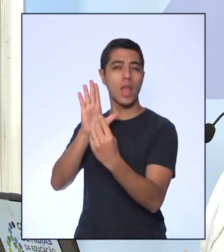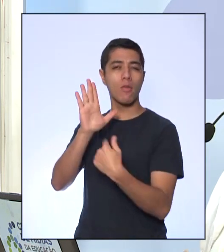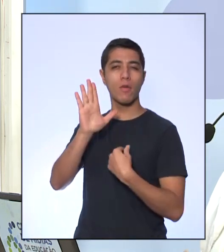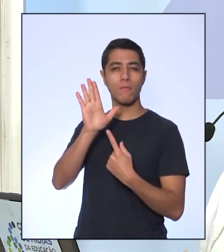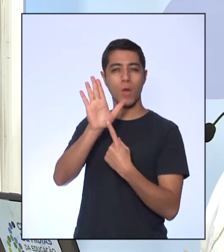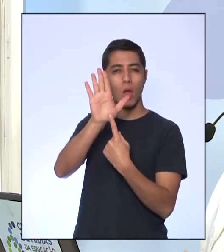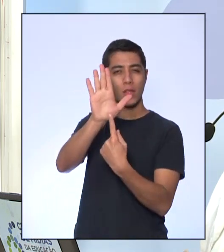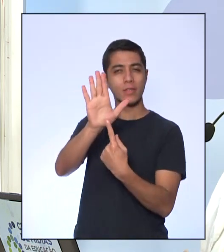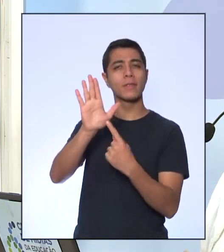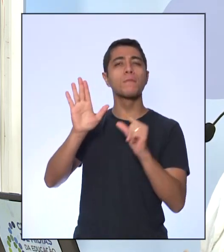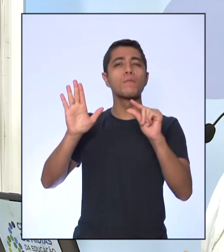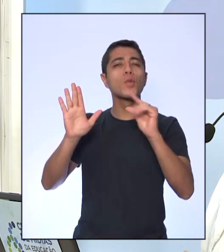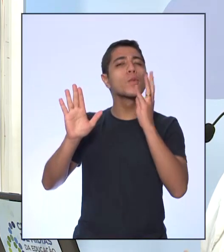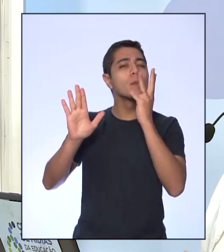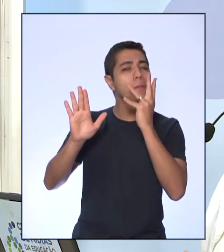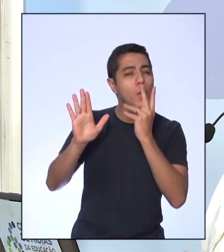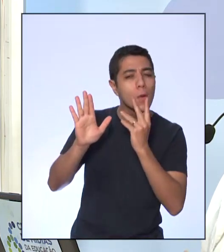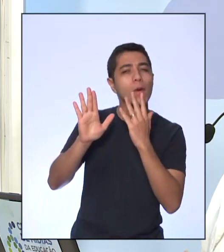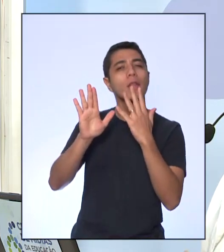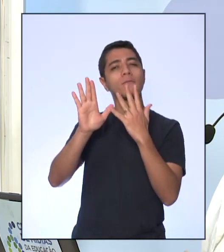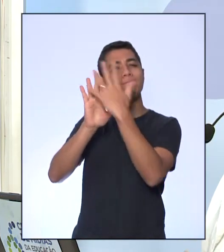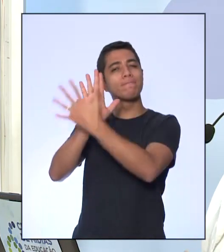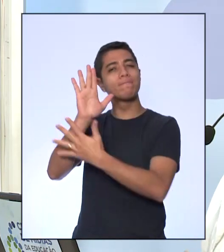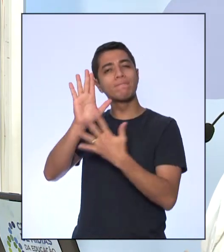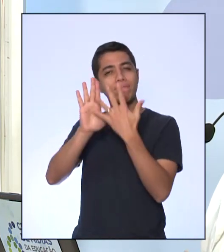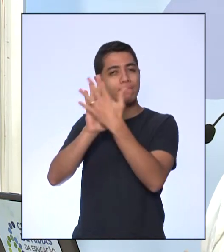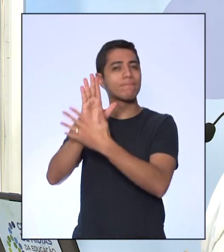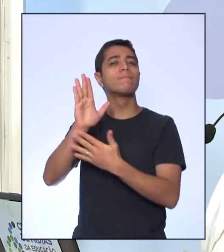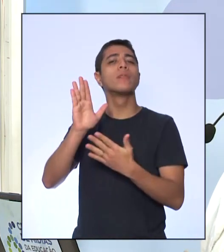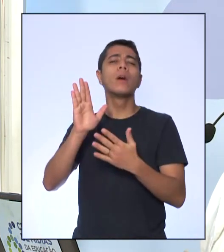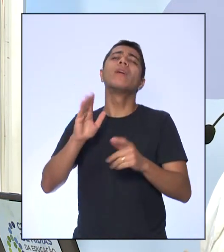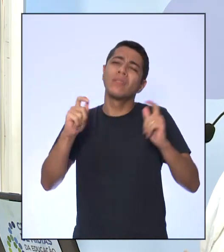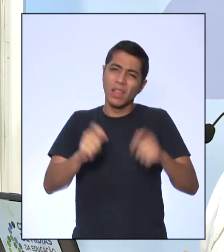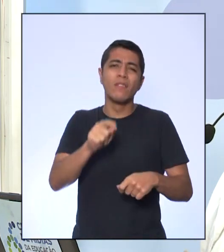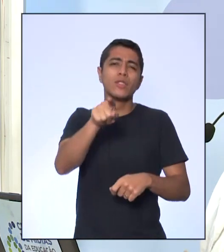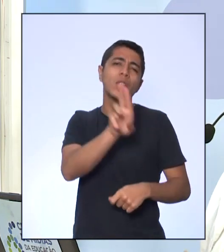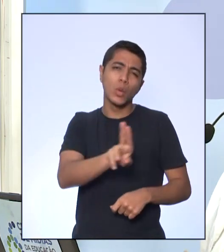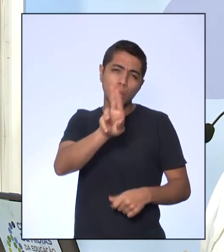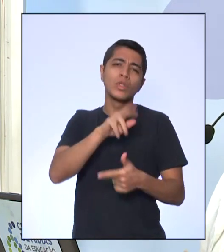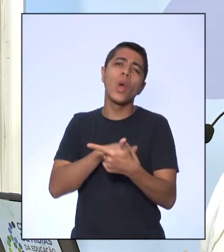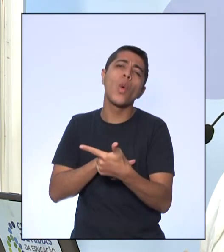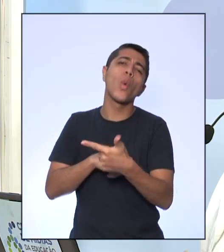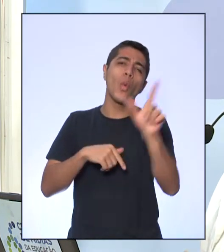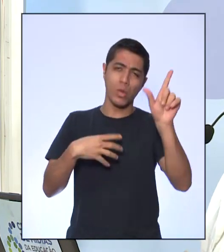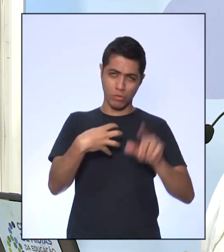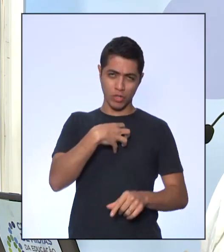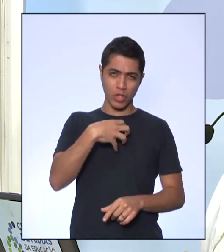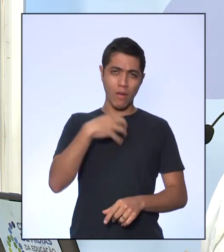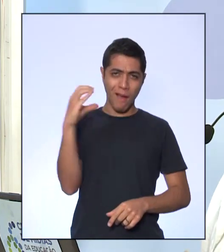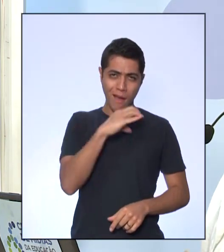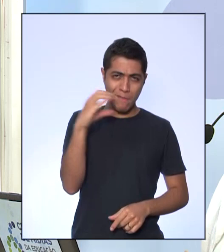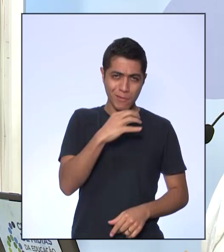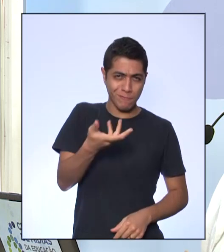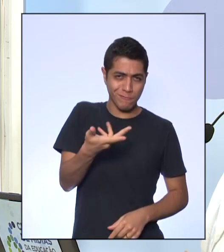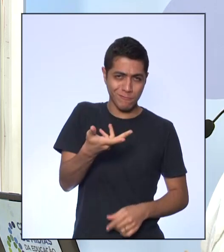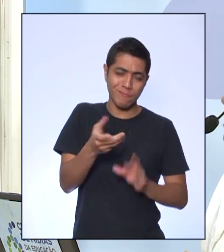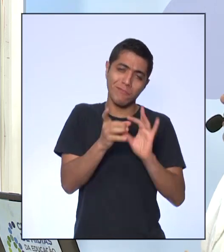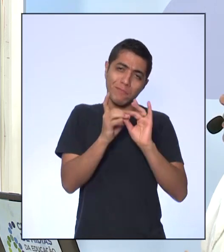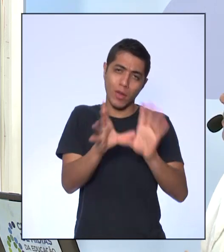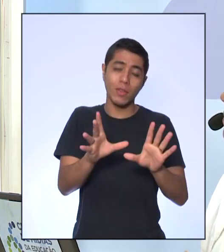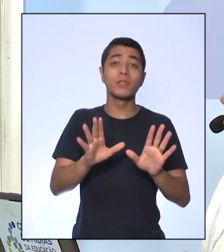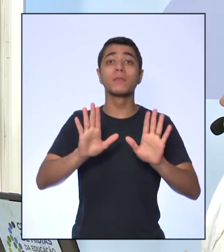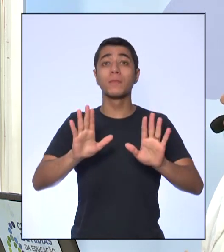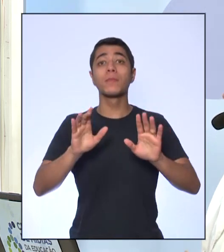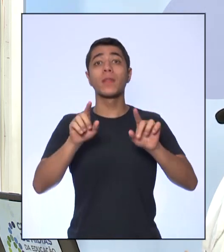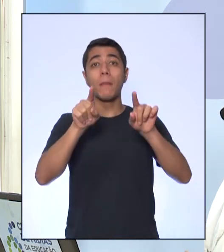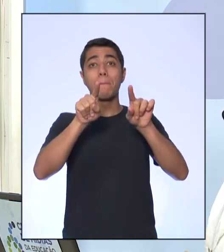demorado, né? Vocês podem fazer isso aqui um pouquinho mais rápido se vocês souberem, de alguma outra forma. Matriz faz parte do 2º